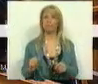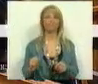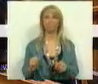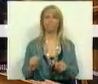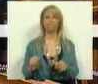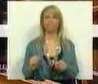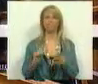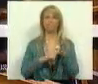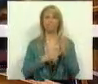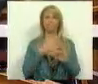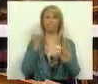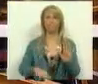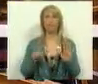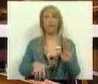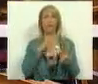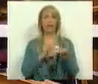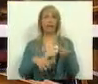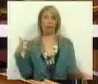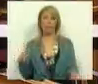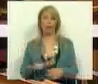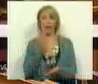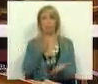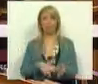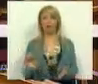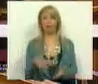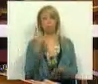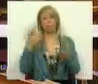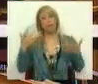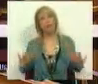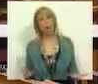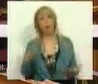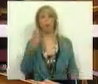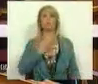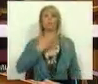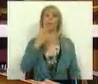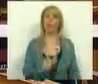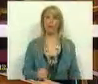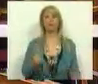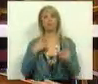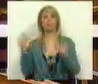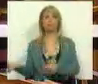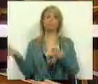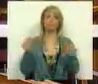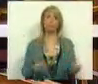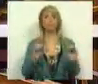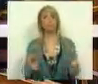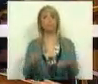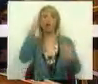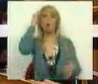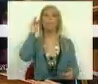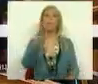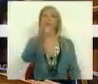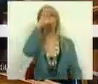nesta Câmara. Tomou agora o CDS a iniciativa de apresentar recomendações ao